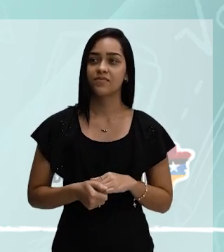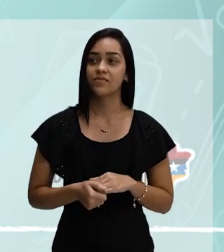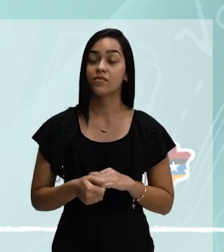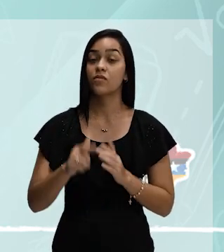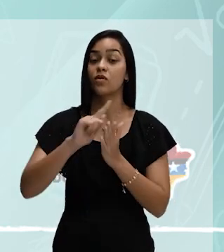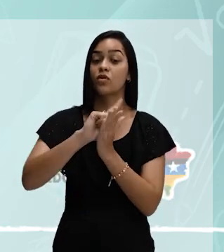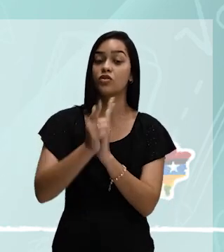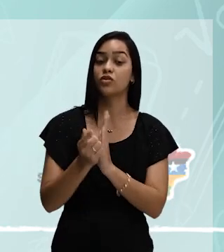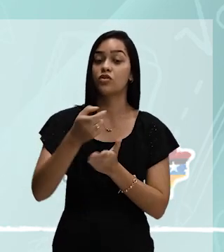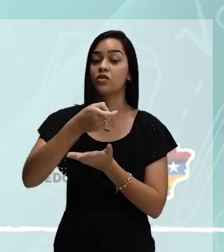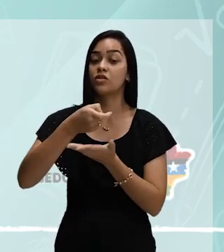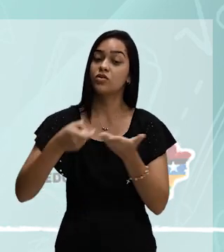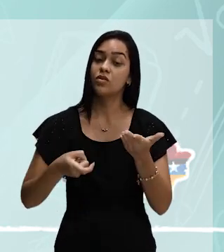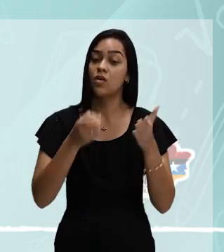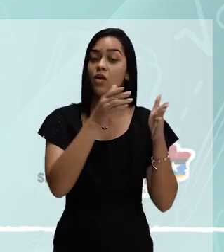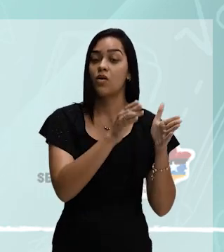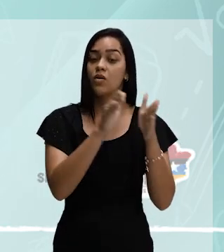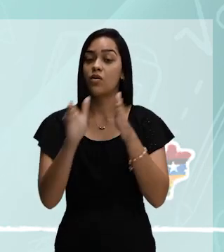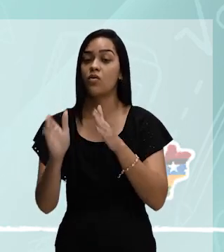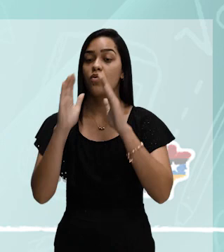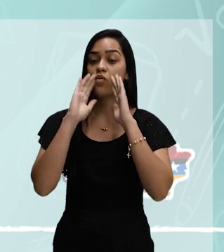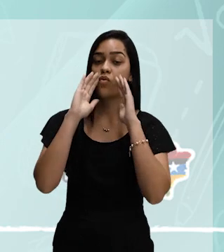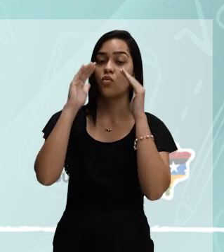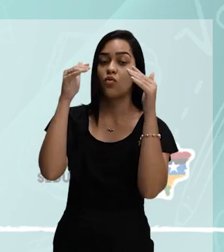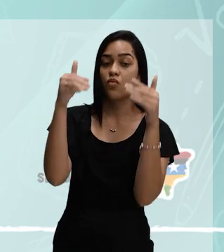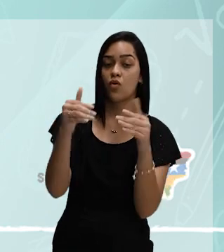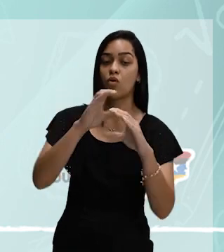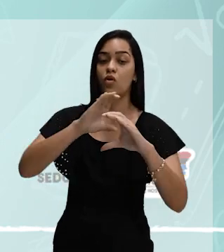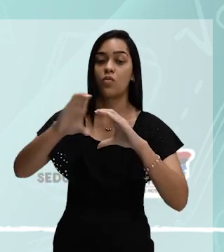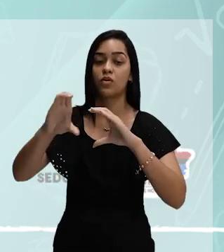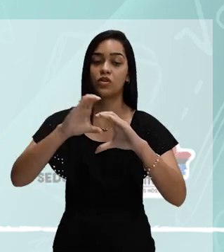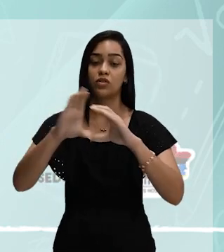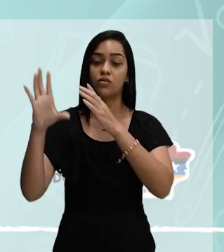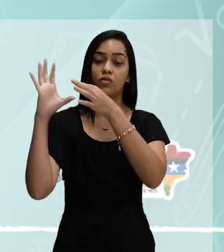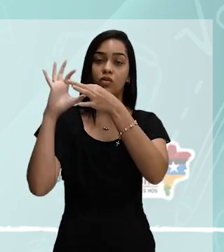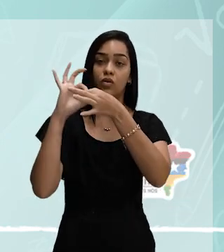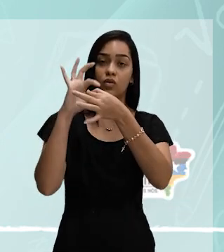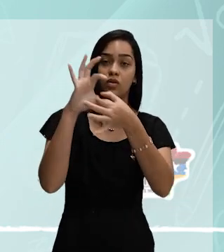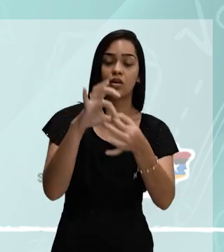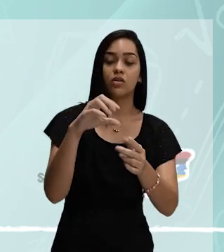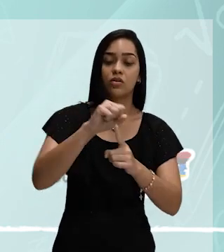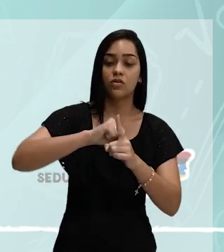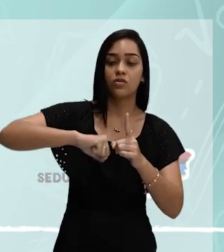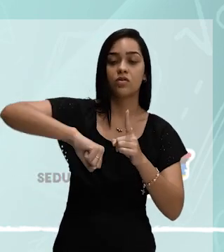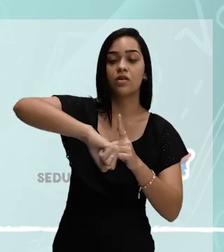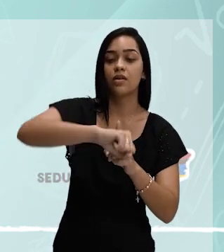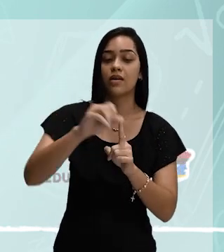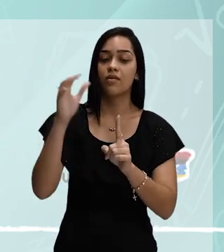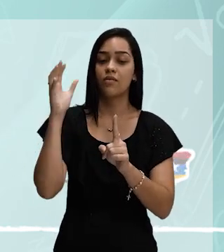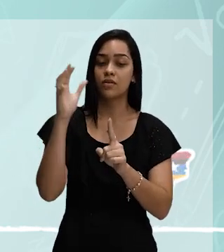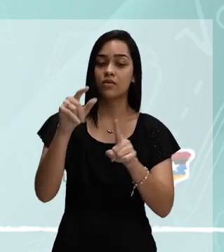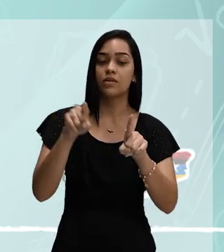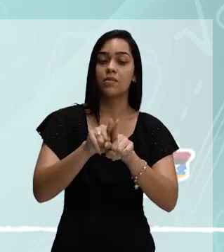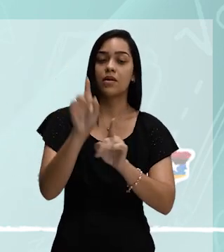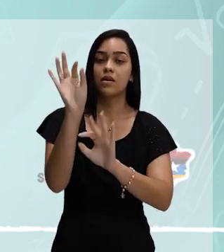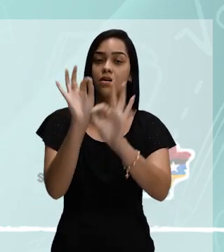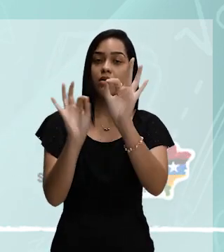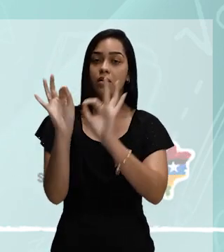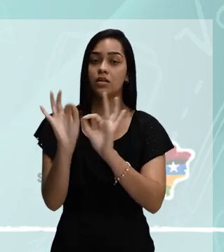Gêneros textuais. Bom, o gênero textual é uma outra categoria que vai priorizar os traços